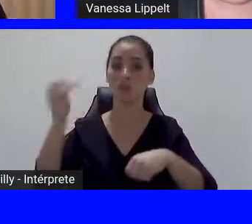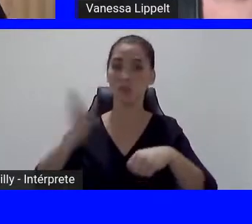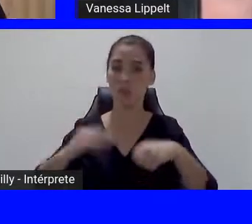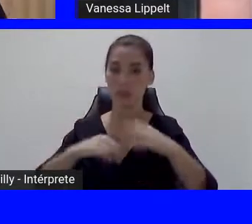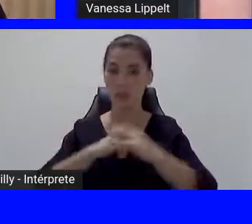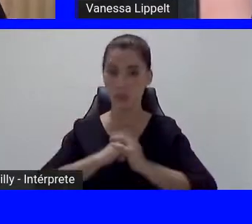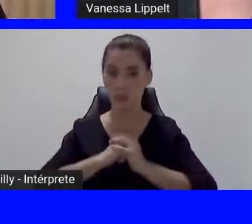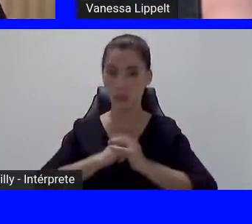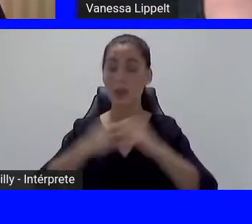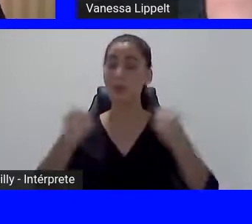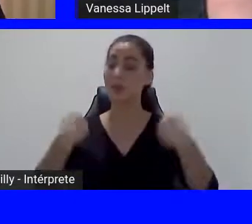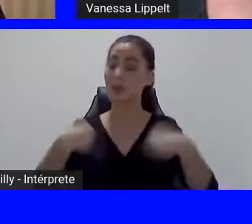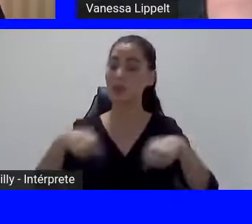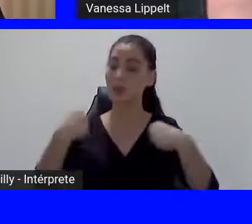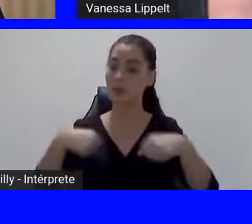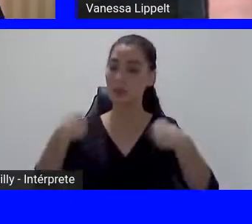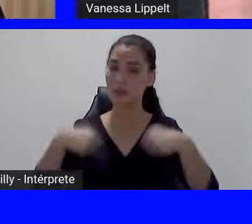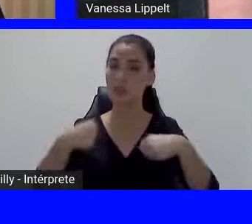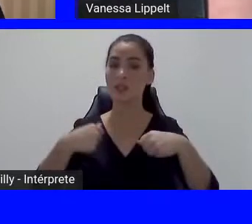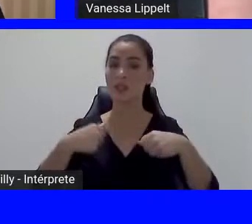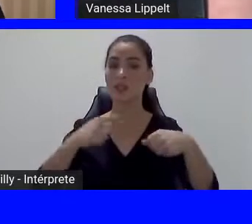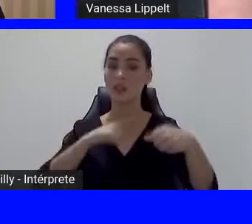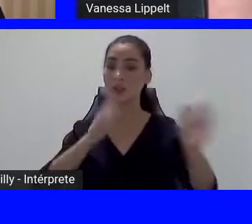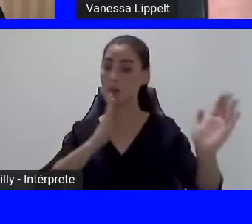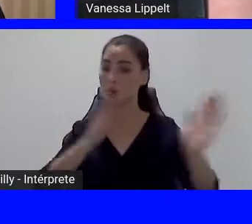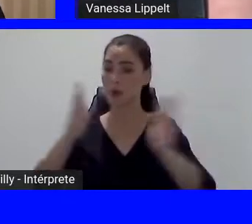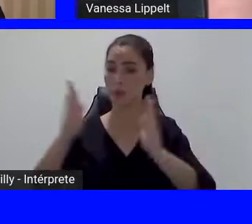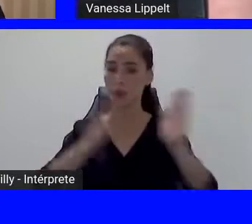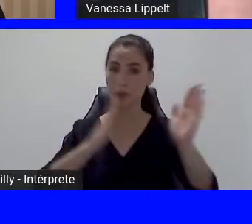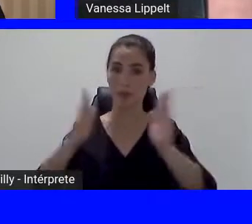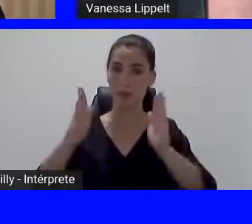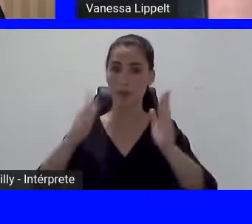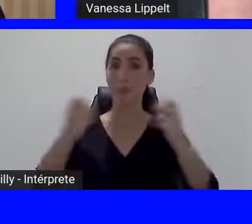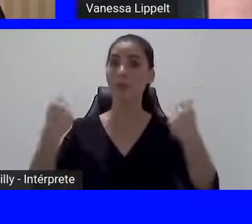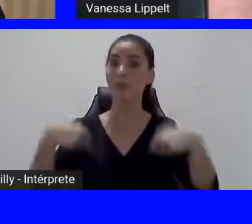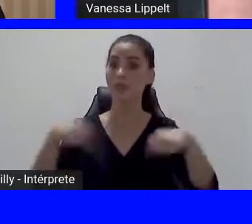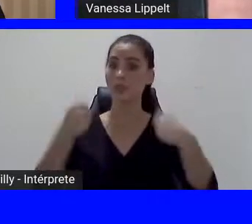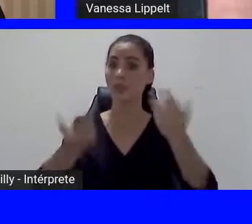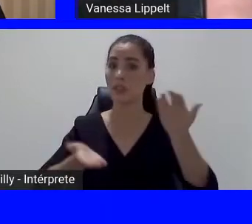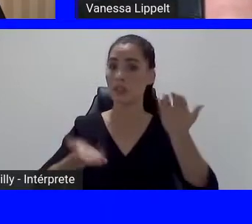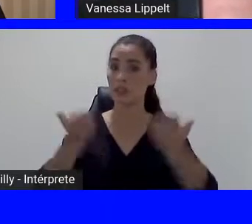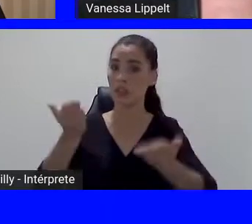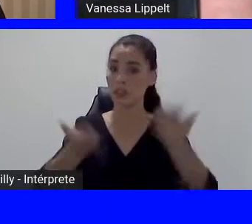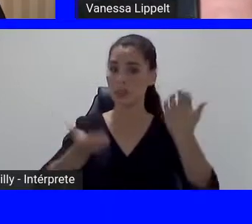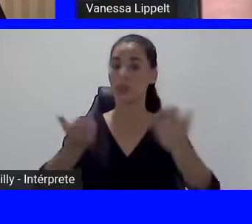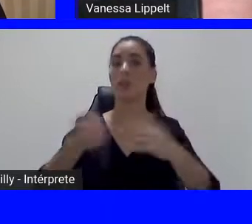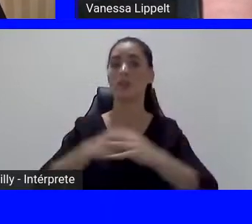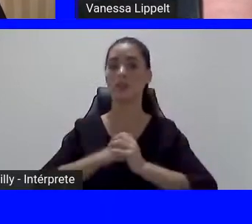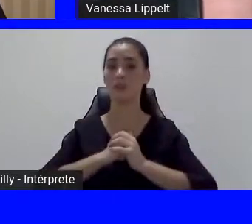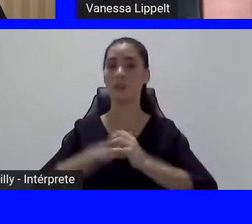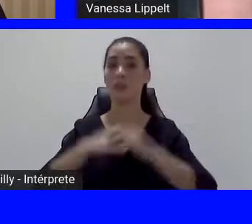ser equilibrada, mas ela tem que impactar lá na bomba. O combustível tem que cair no mínimo